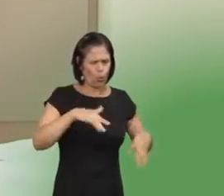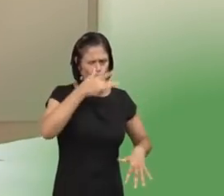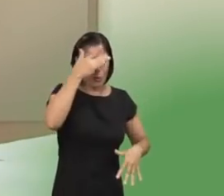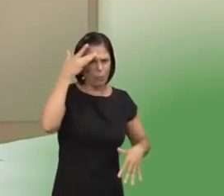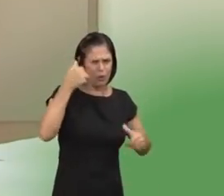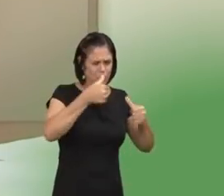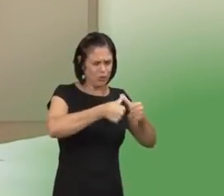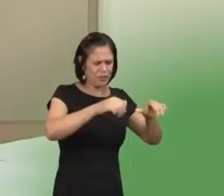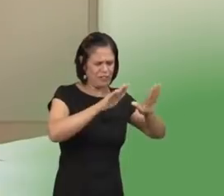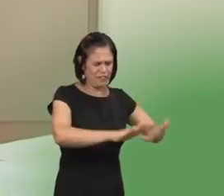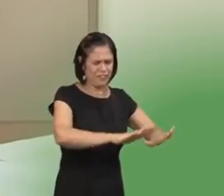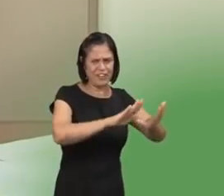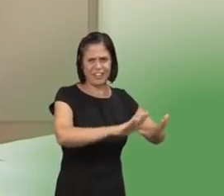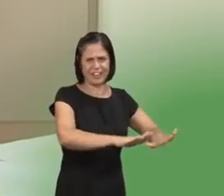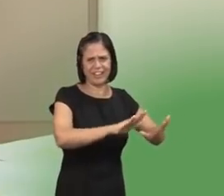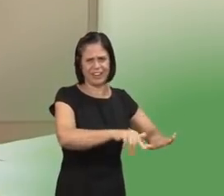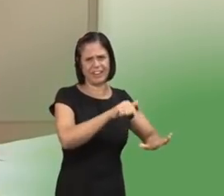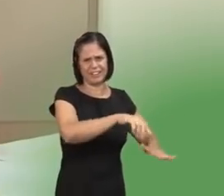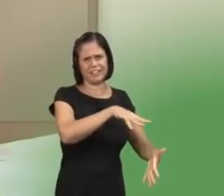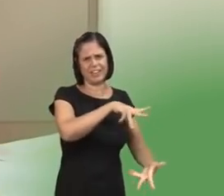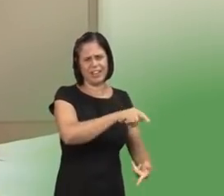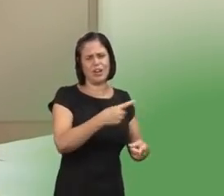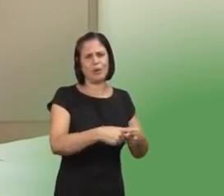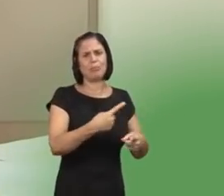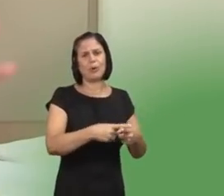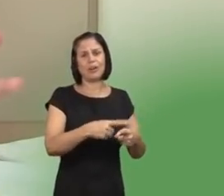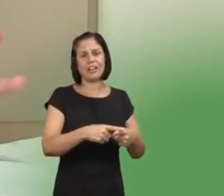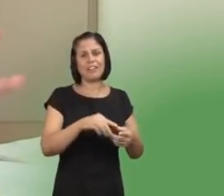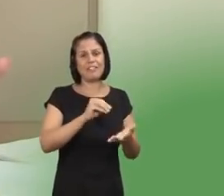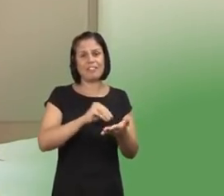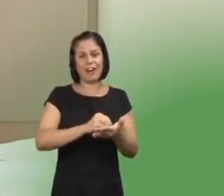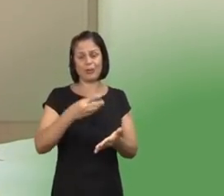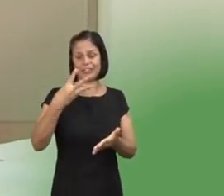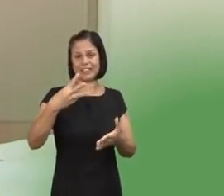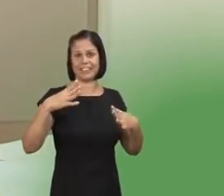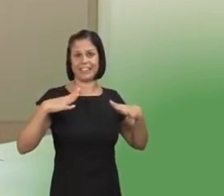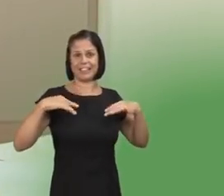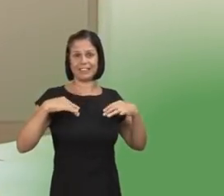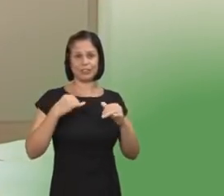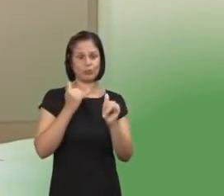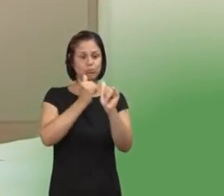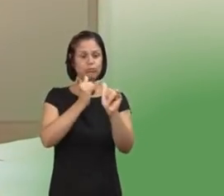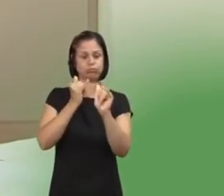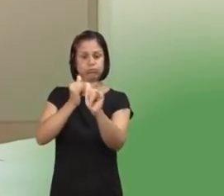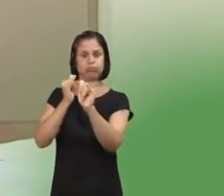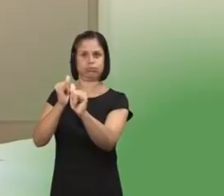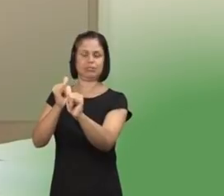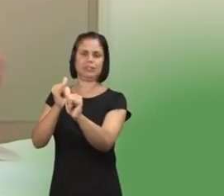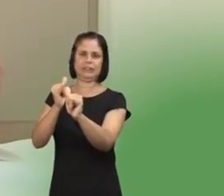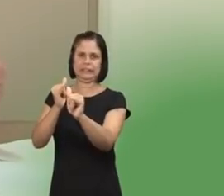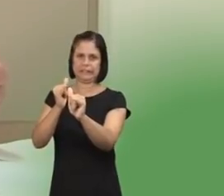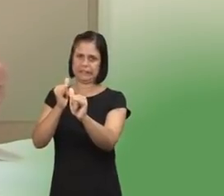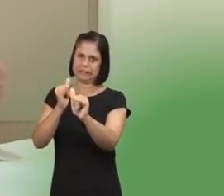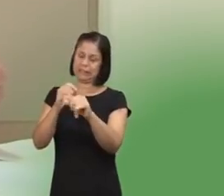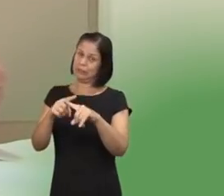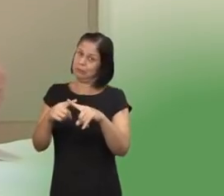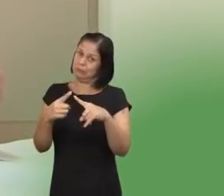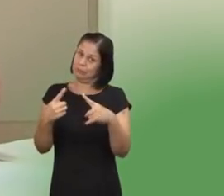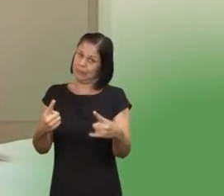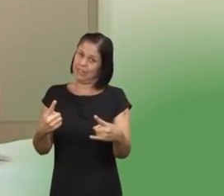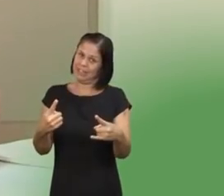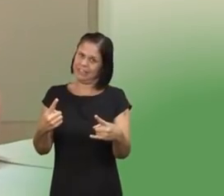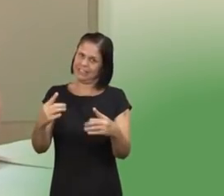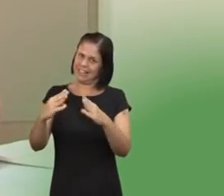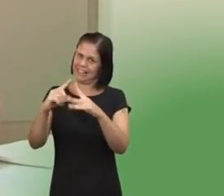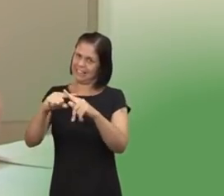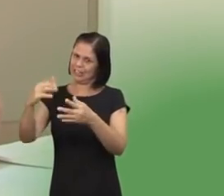terra, por causa das outras vozes das trombetas, dos 3 anjos que ainda hão de tocar. Ora, nesse momento que